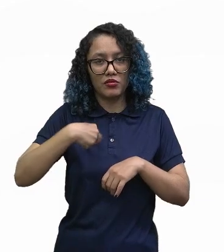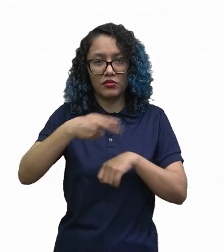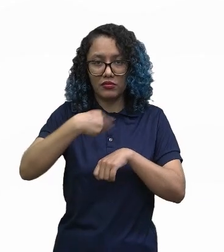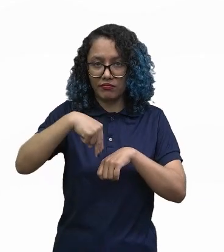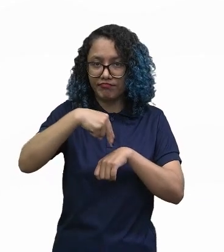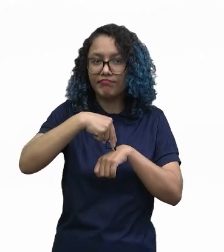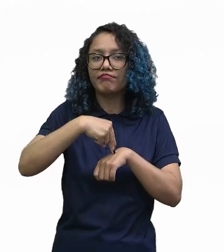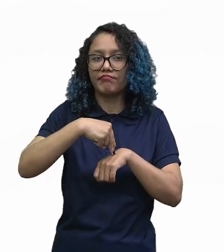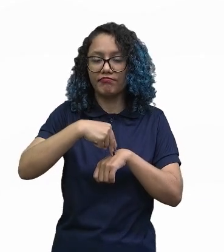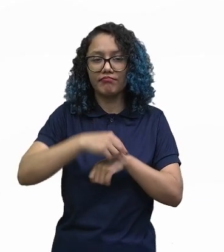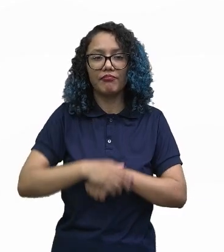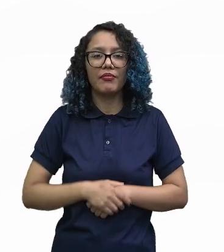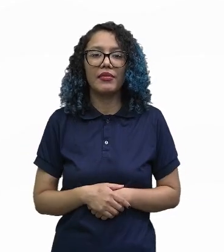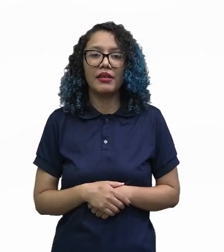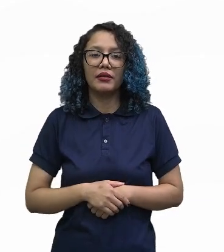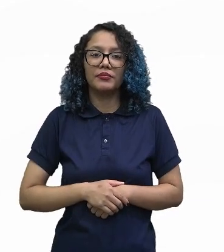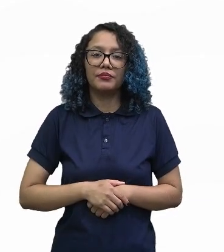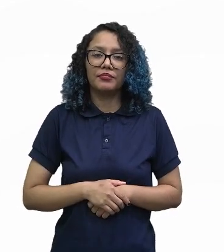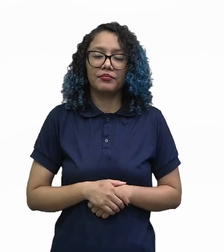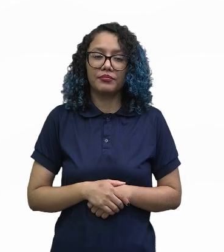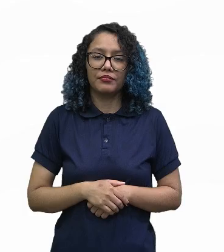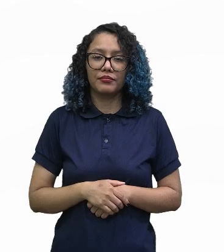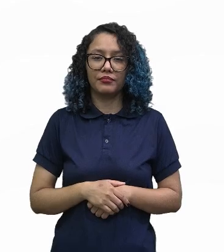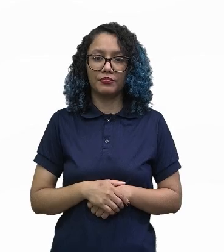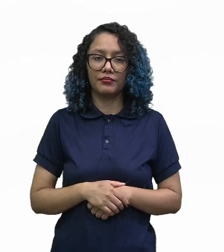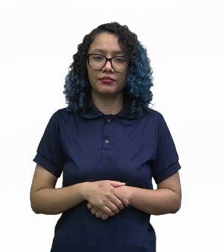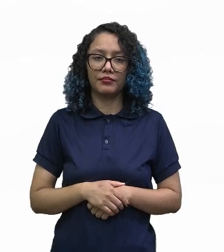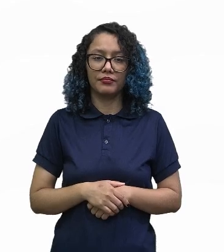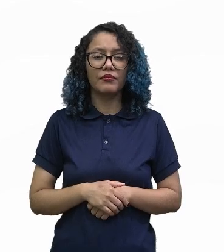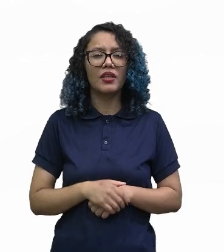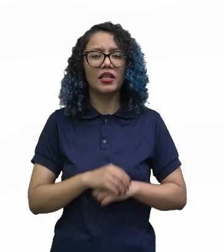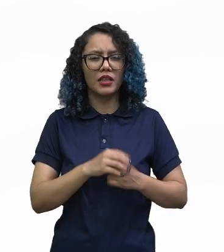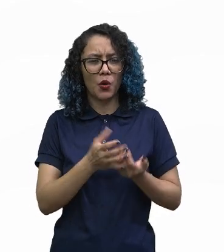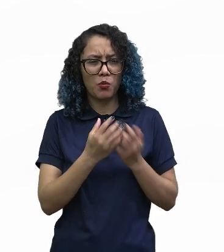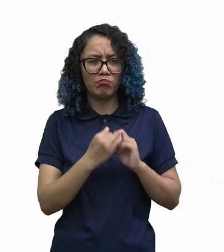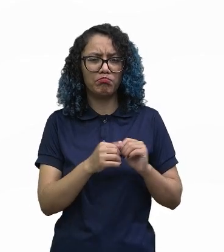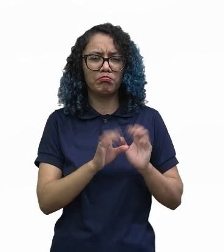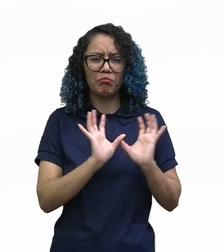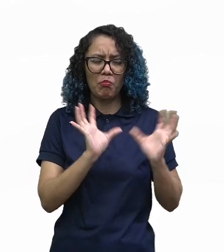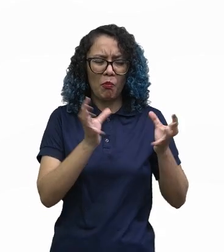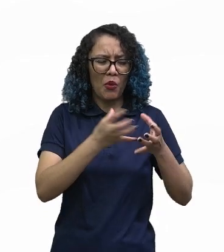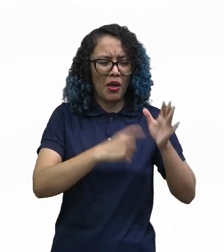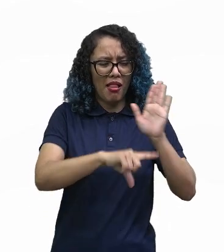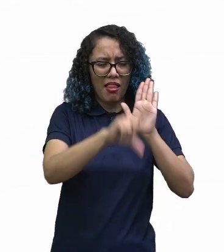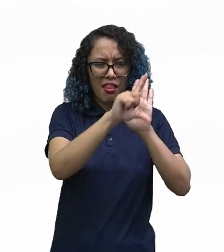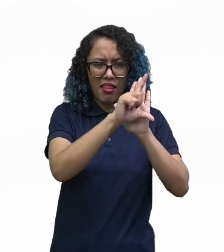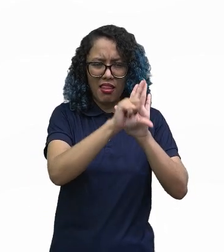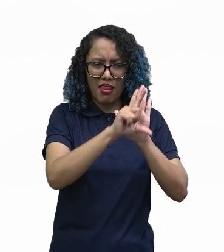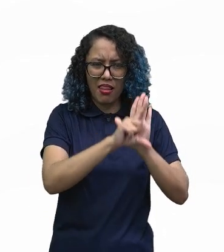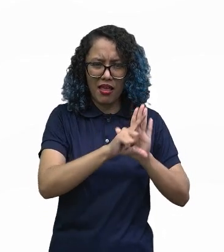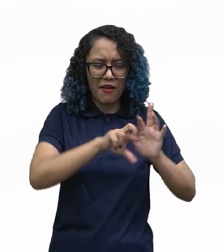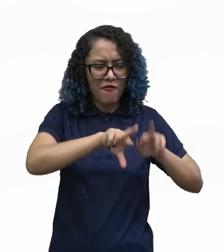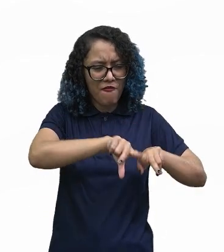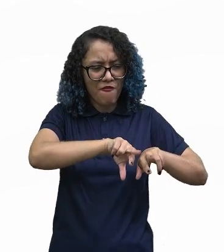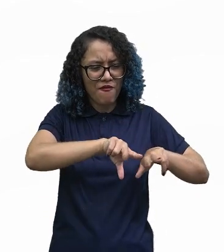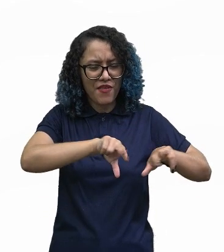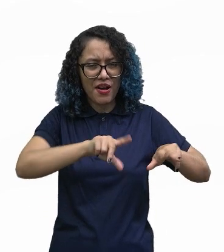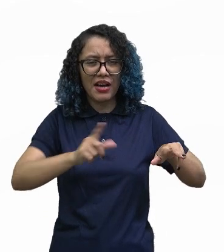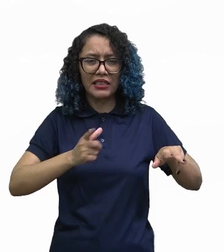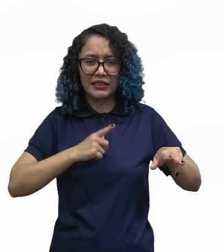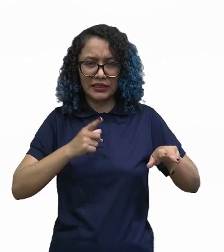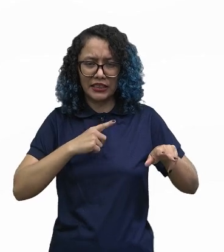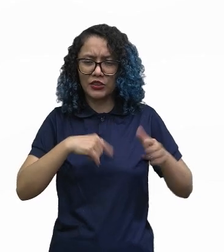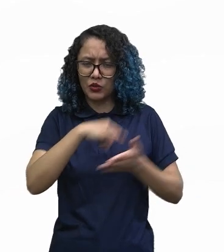que, apesar, né, do arcabouço legal, né, apesar de existir